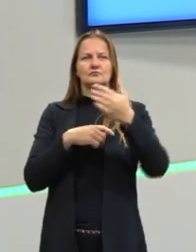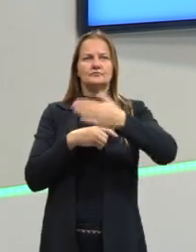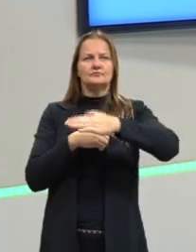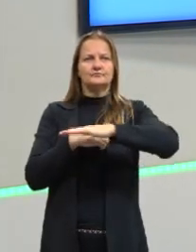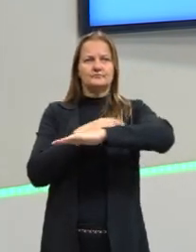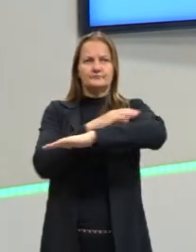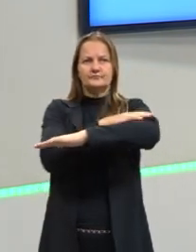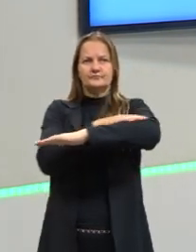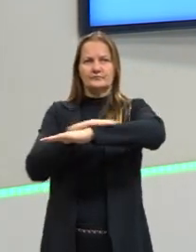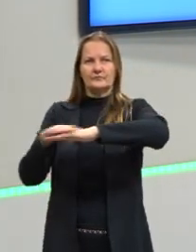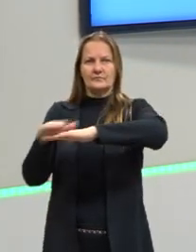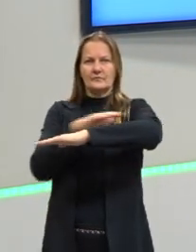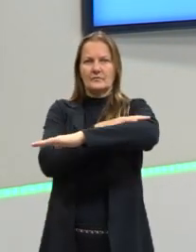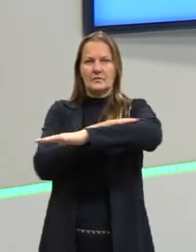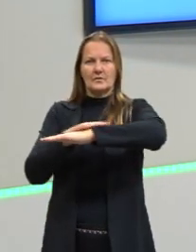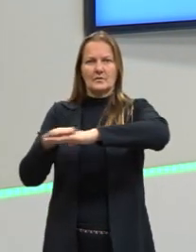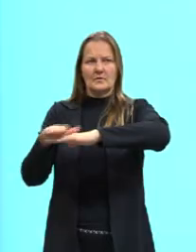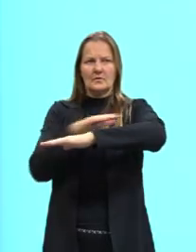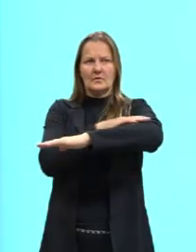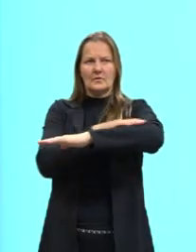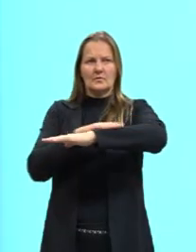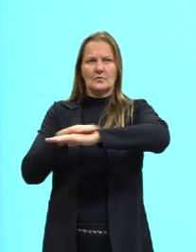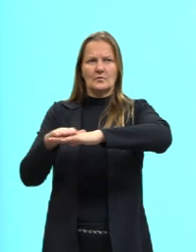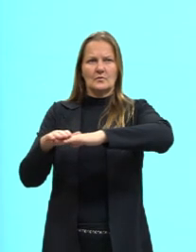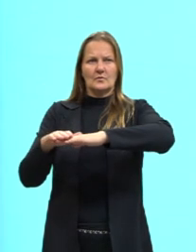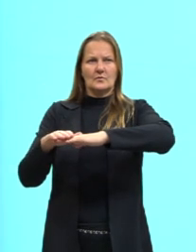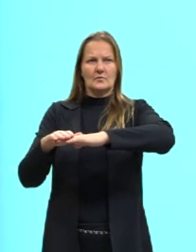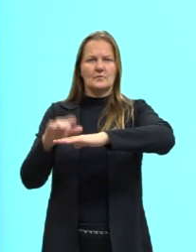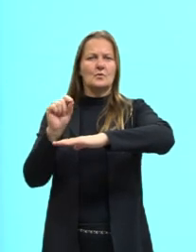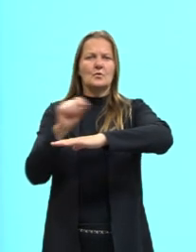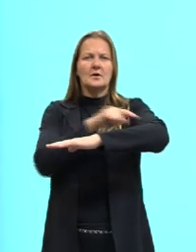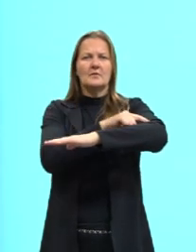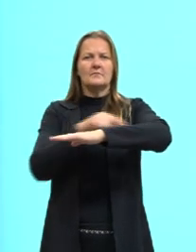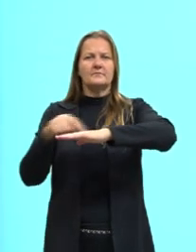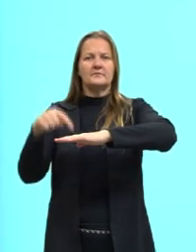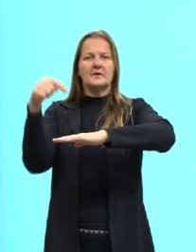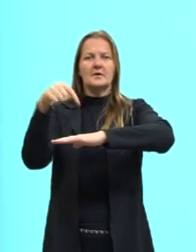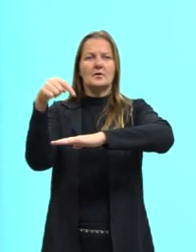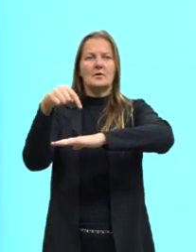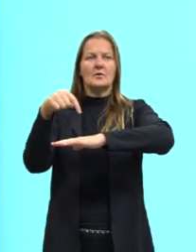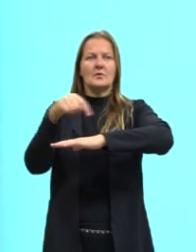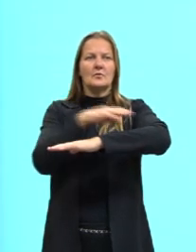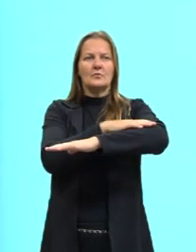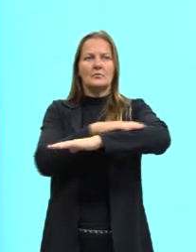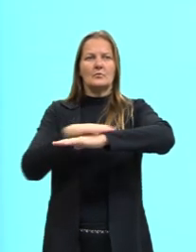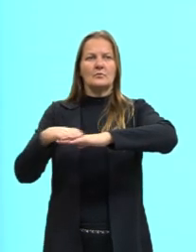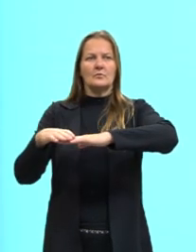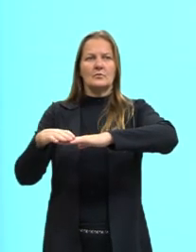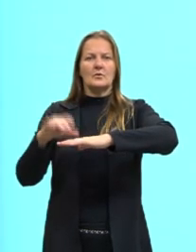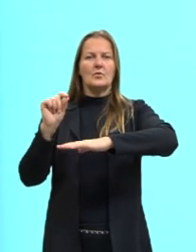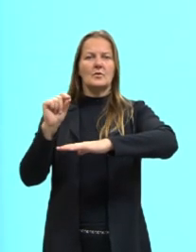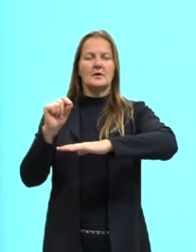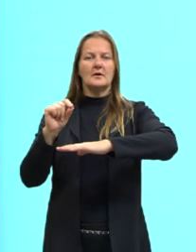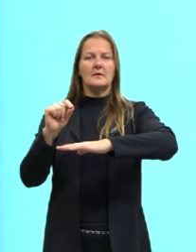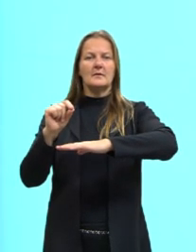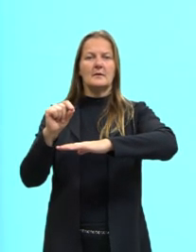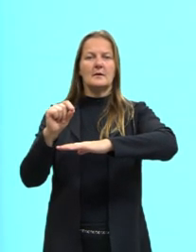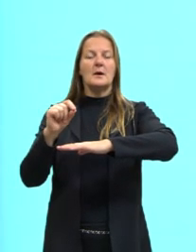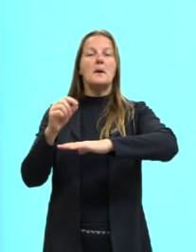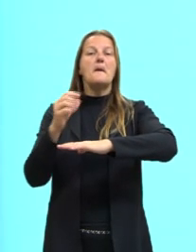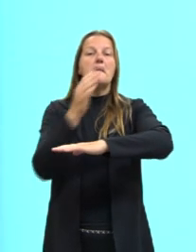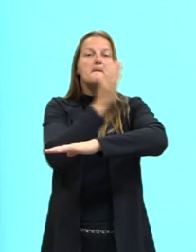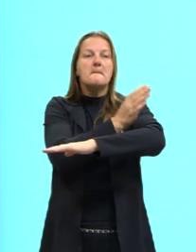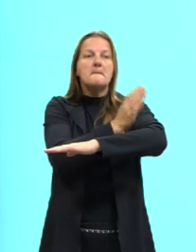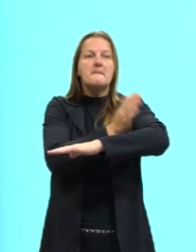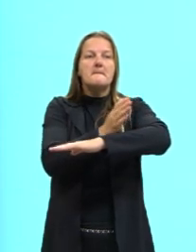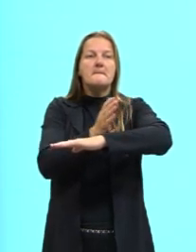aqui uma linha horizontal e essa que essa linha horizontal ela definir o que é a linha horizontal abaixo define o período o ano